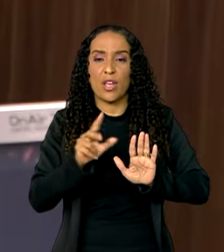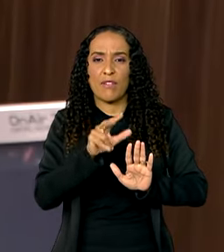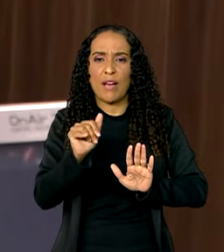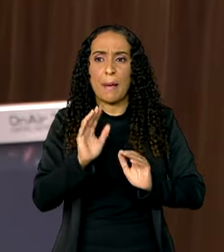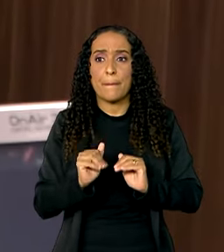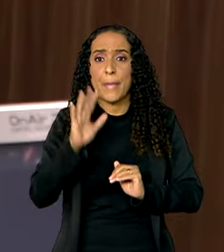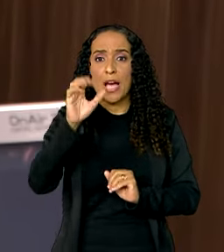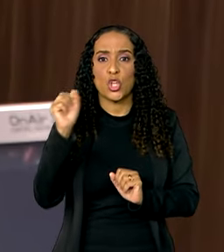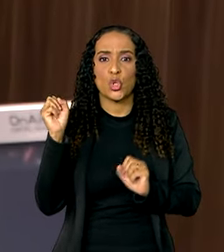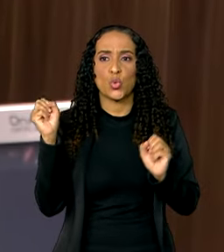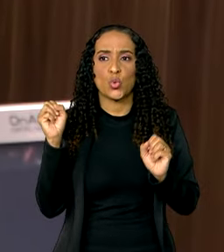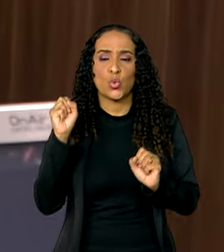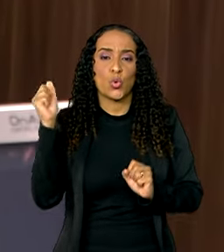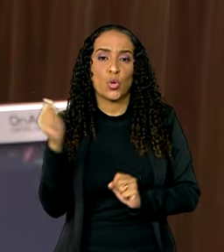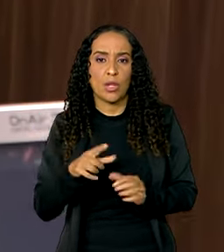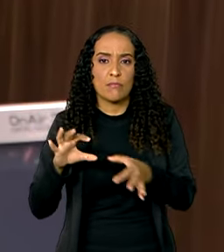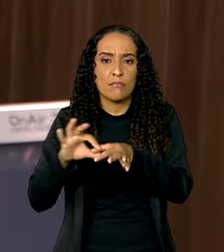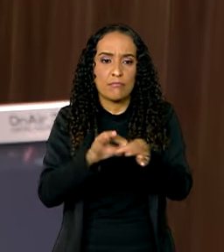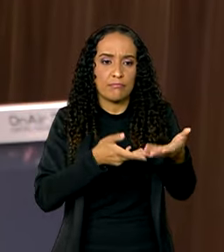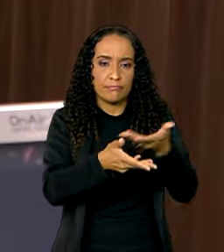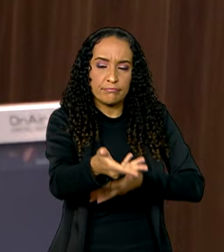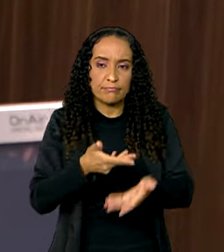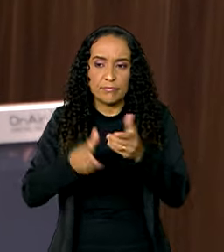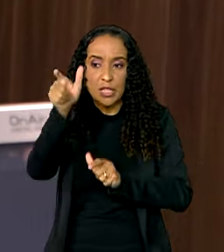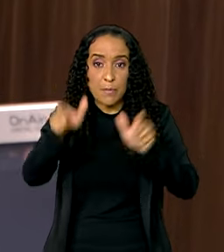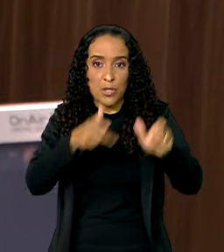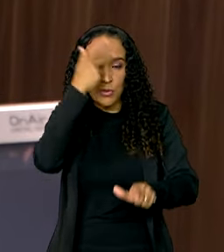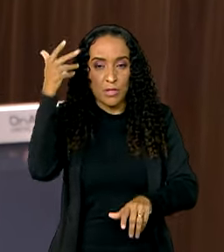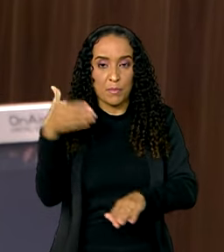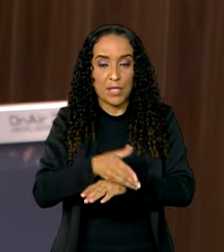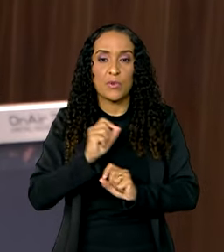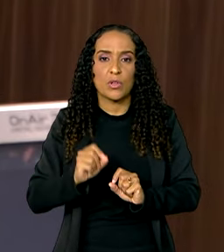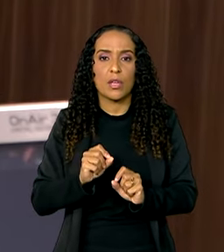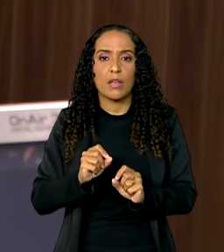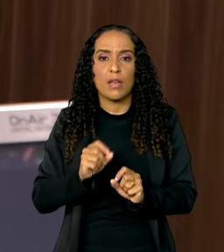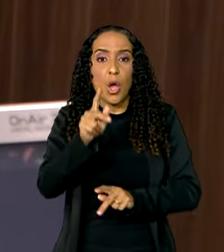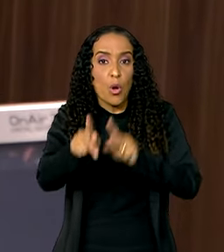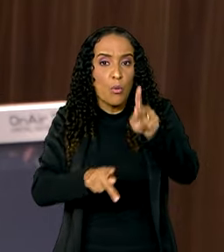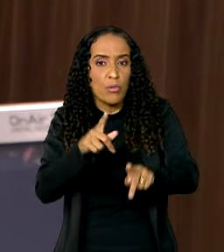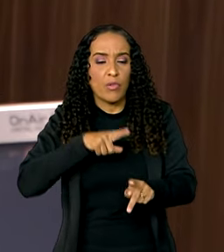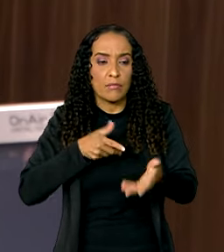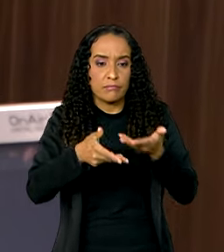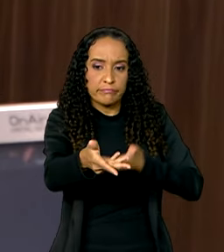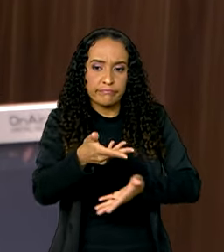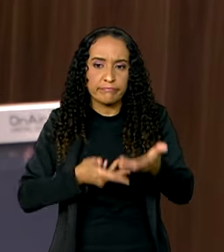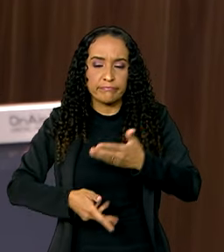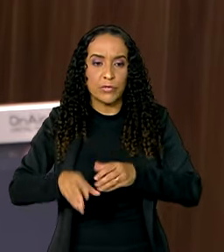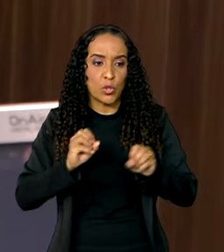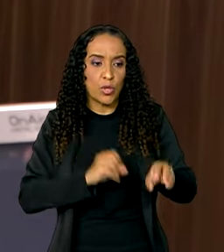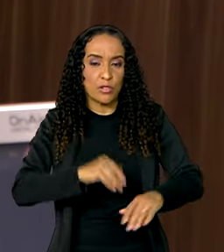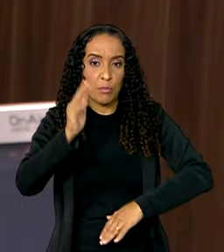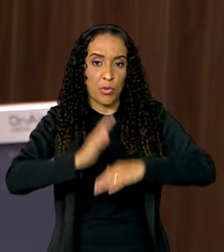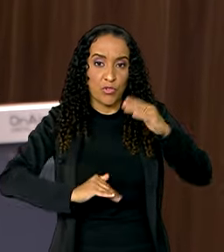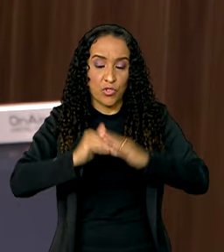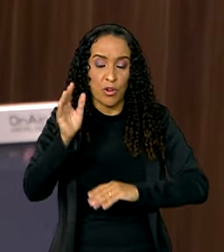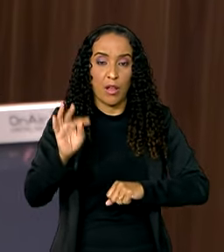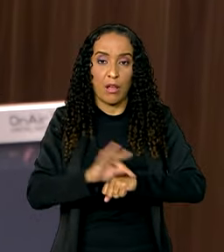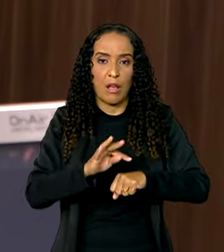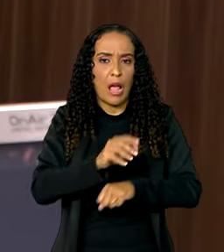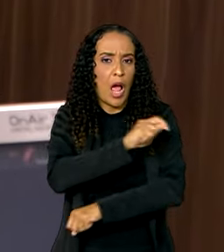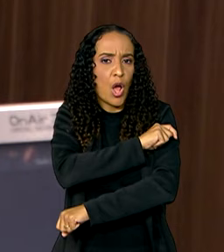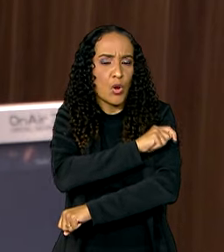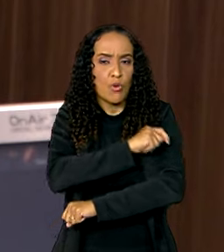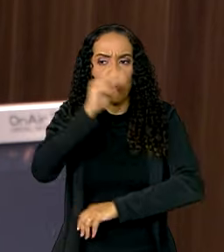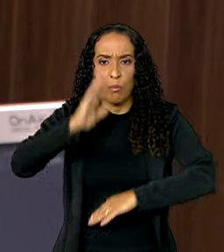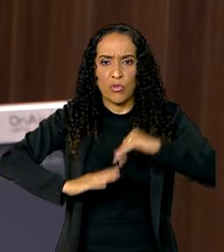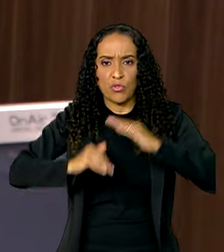muito além da integração e interação entre os participantes Ou seja aquele público que está envolvido com a educação profissional e tecnológic os estudantes